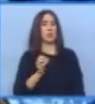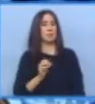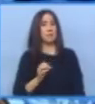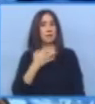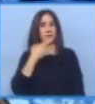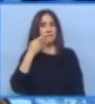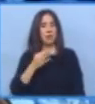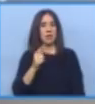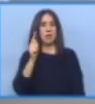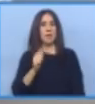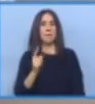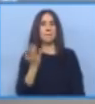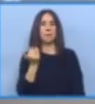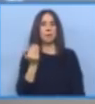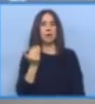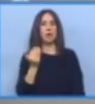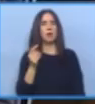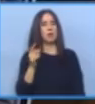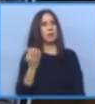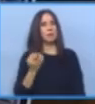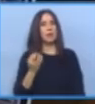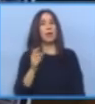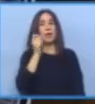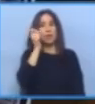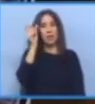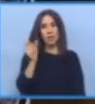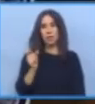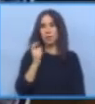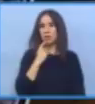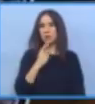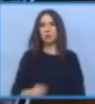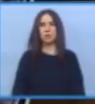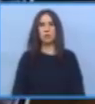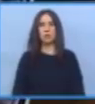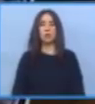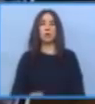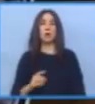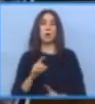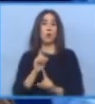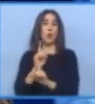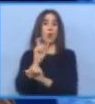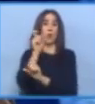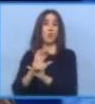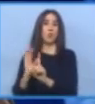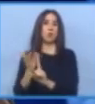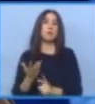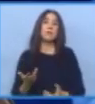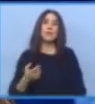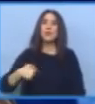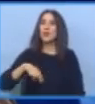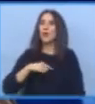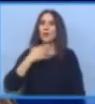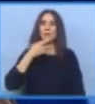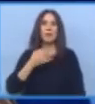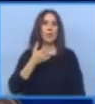de fé. Não, ele também tem esse aspecto positivo. Ele está a dizer-nos... Falou em vez de muitos, não é? Pois, nós somos todos Tomé.